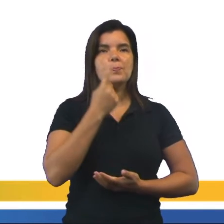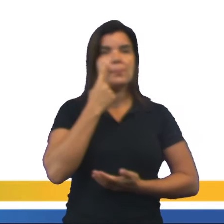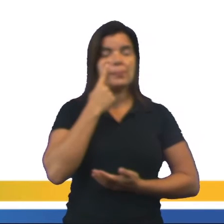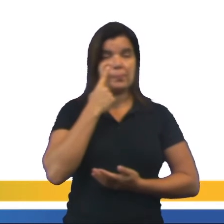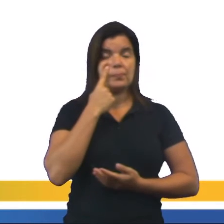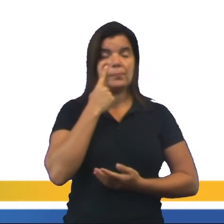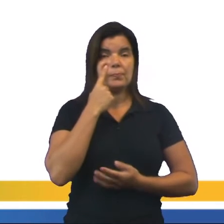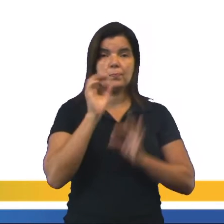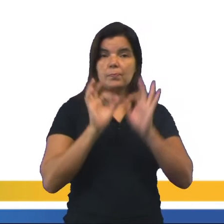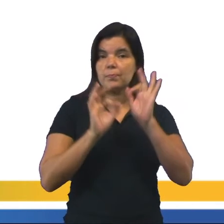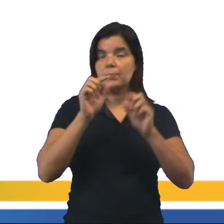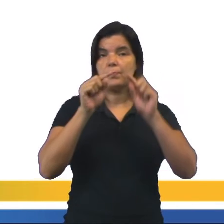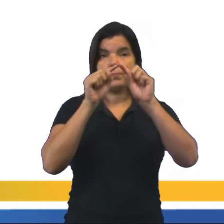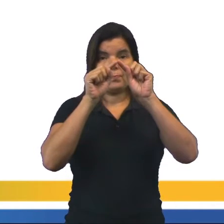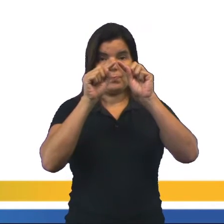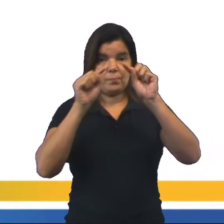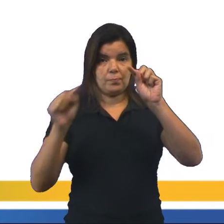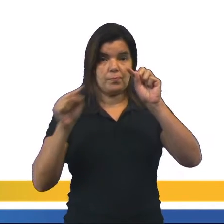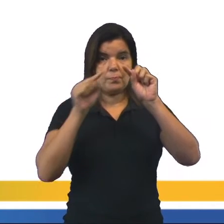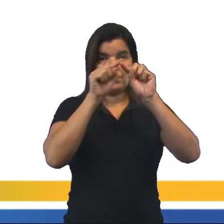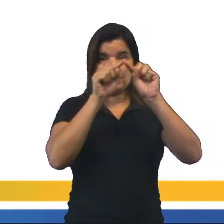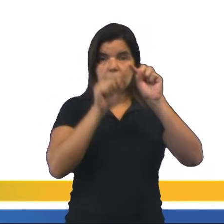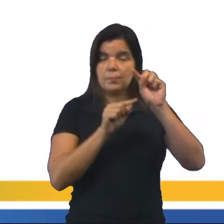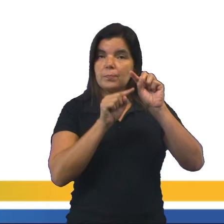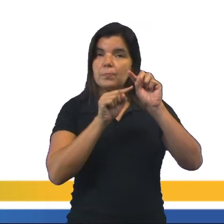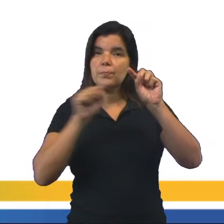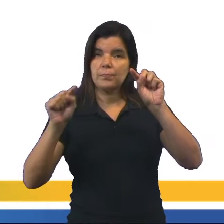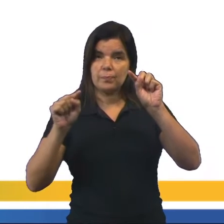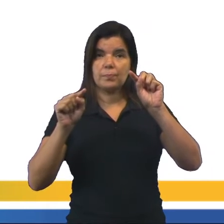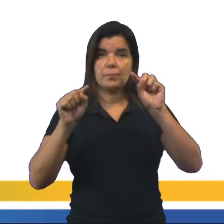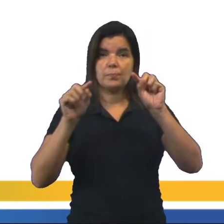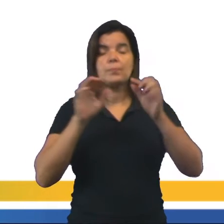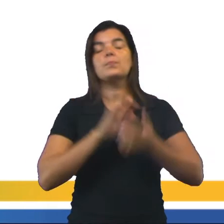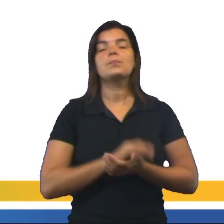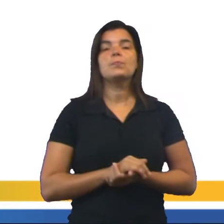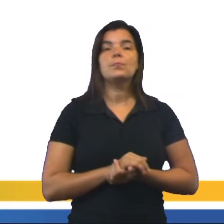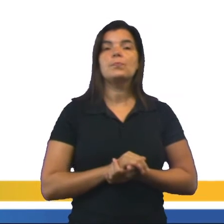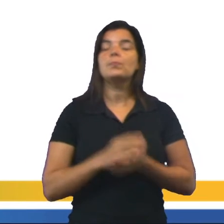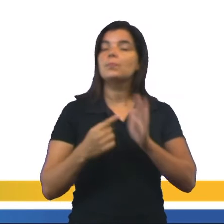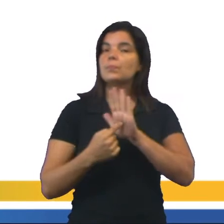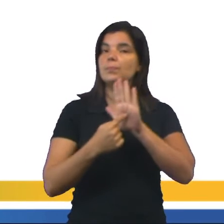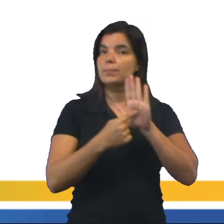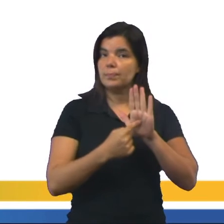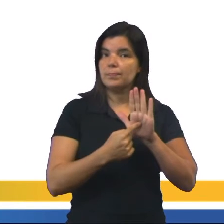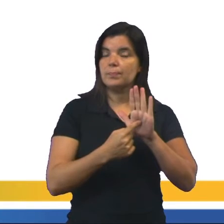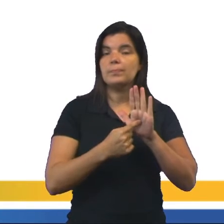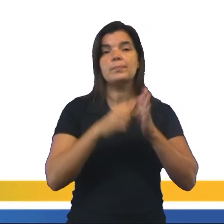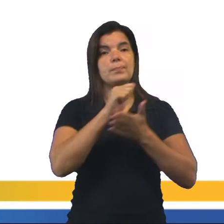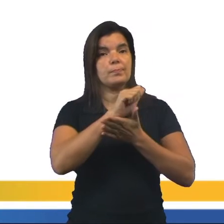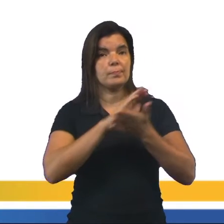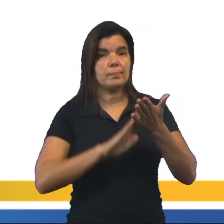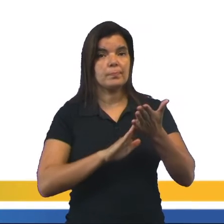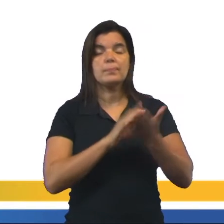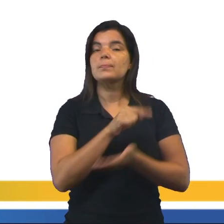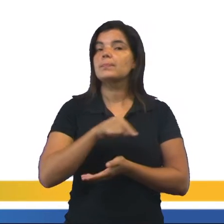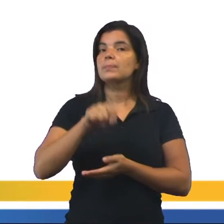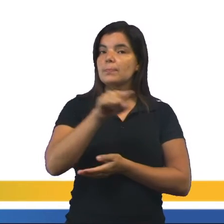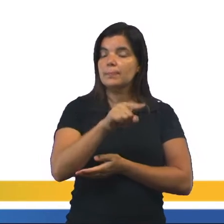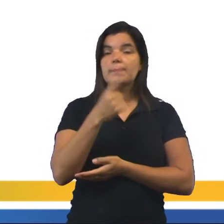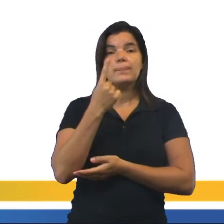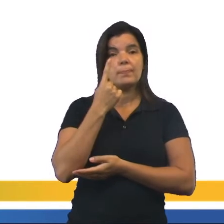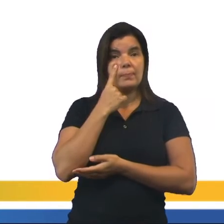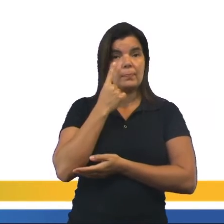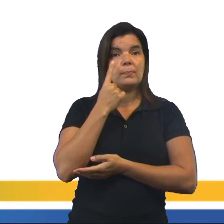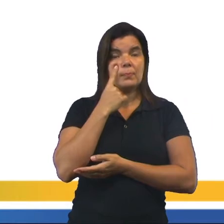Vamos construir um triângulo, que é o que está feito aí, com as medidas fornecidas pelo exercício. Então está aí,